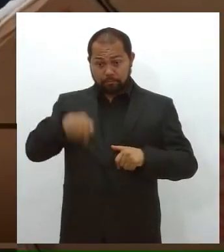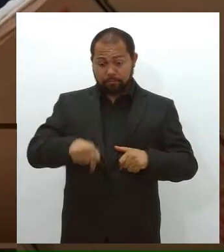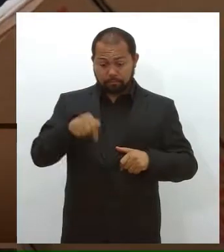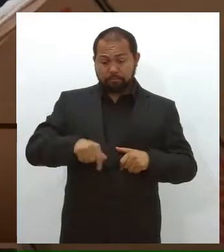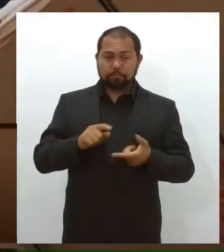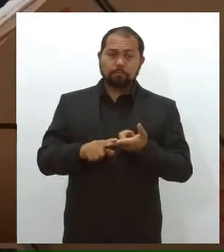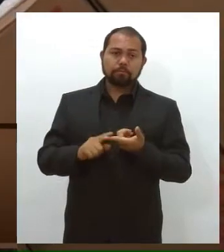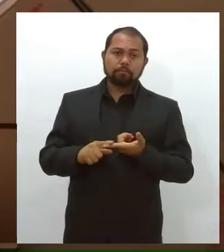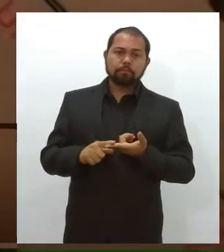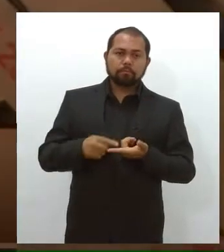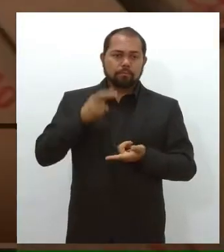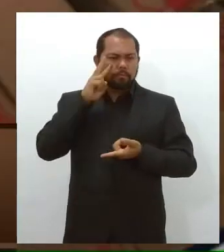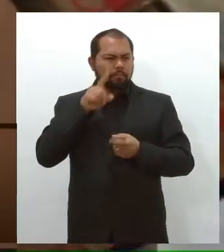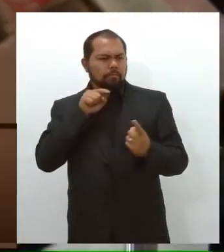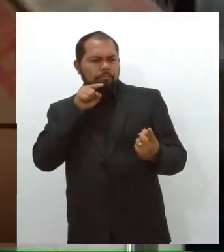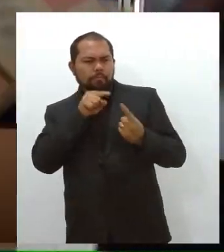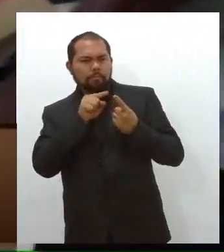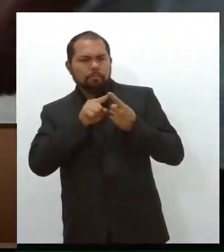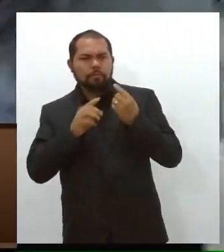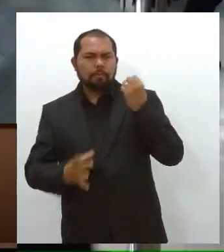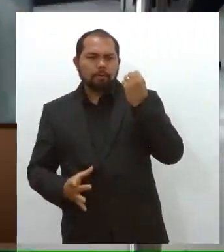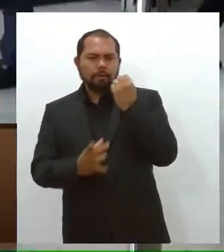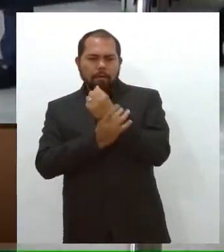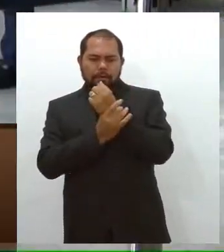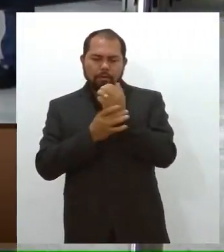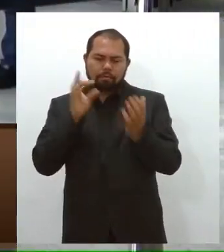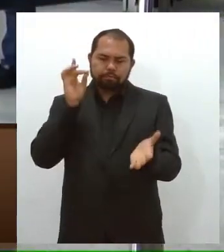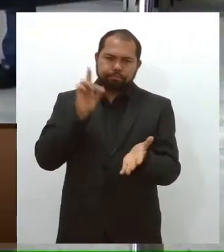apenas garantir a segurança para que os mais de